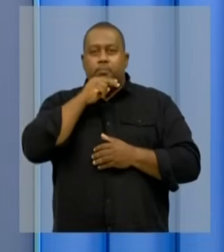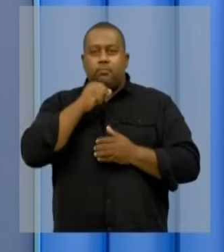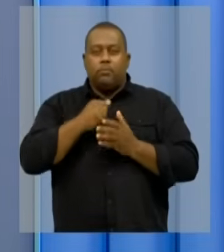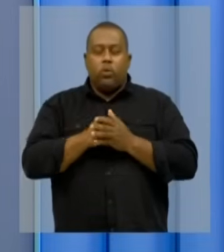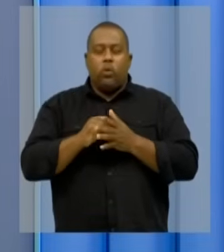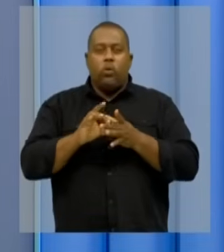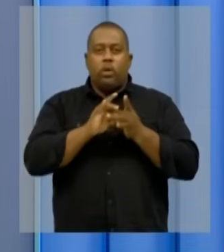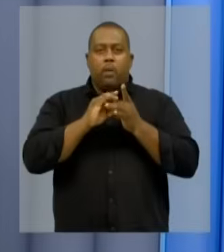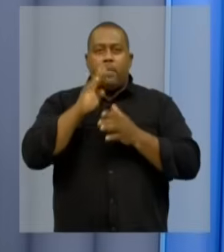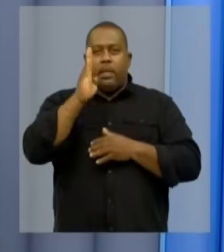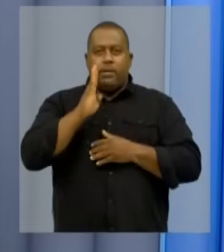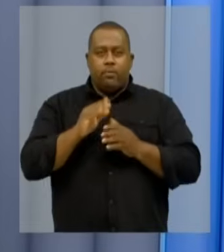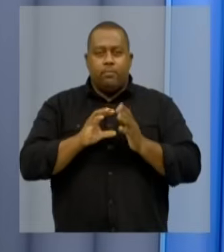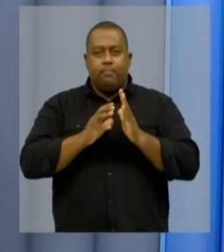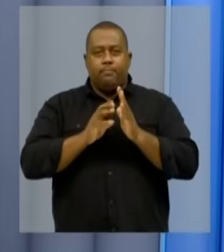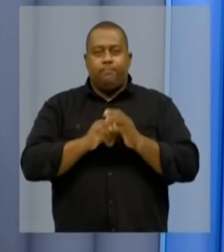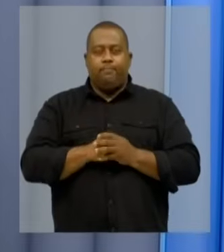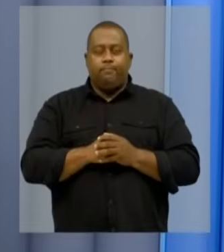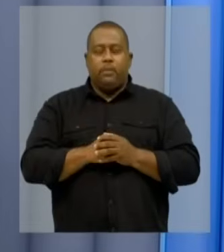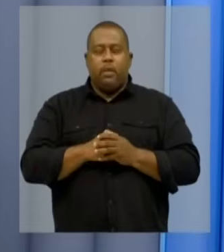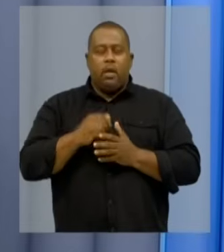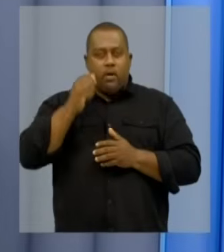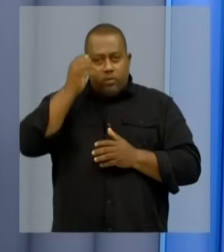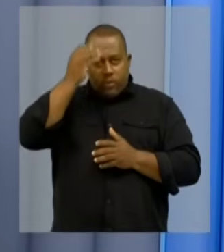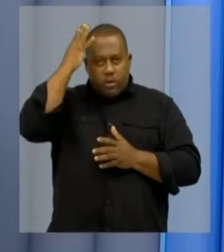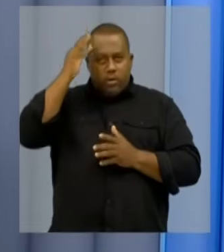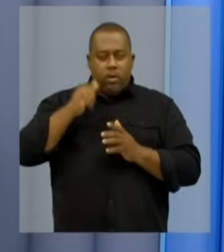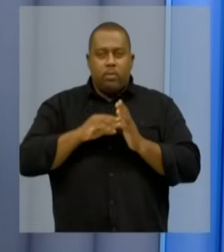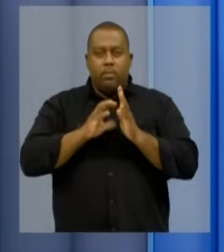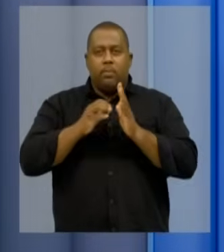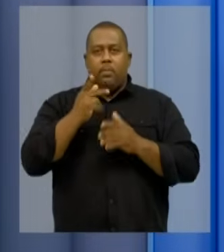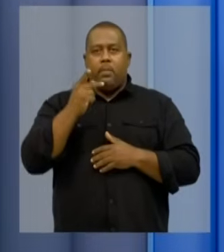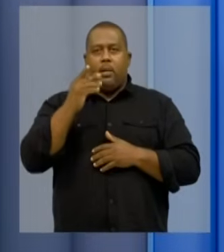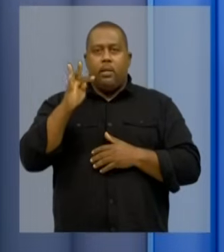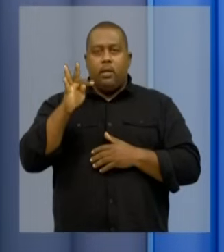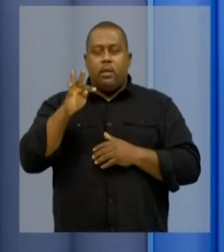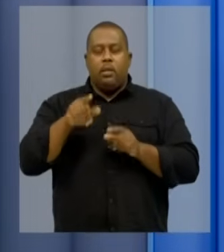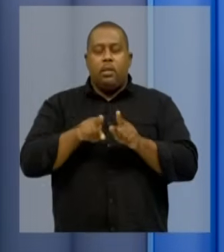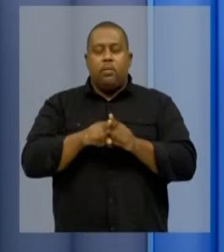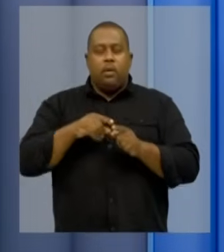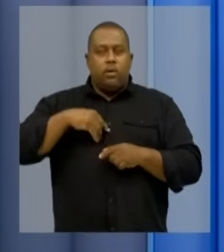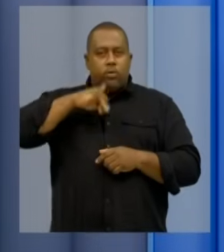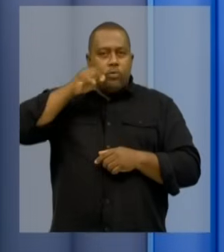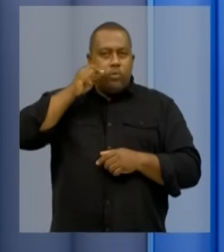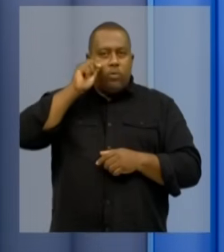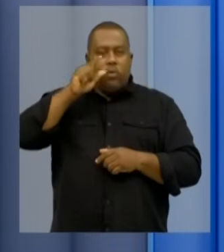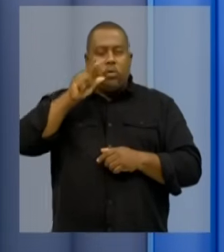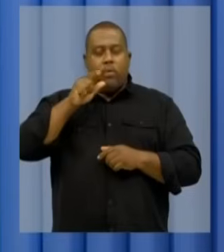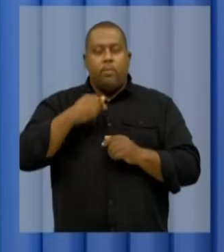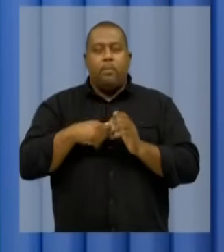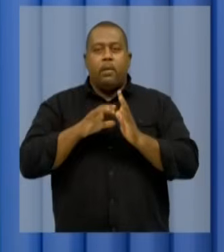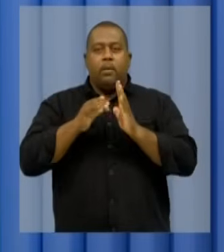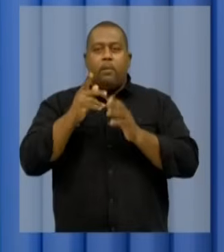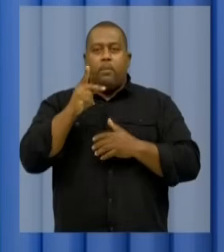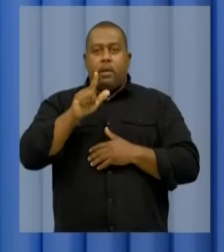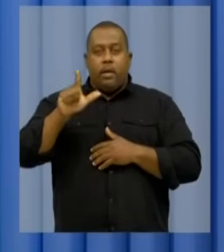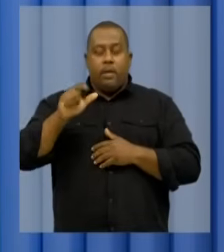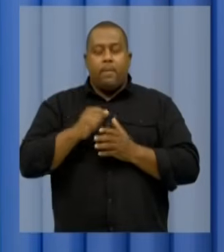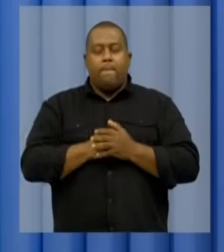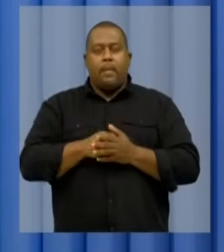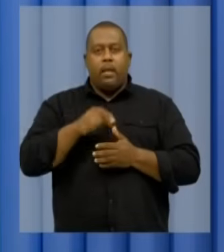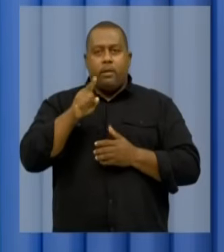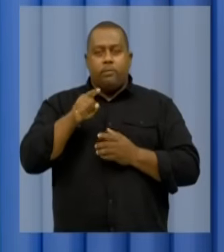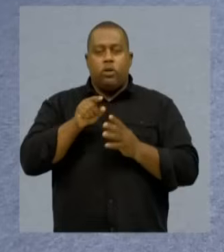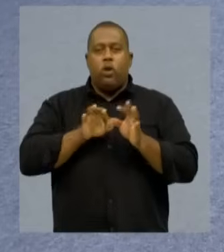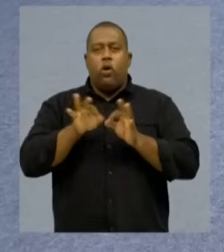União Brasil, Jerônimo, do PT, e João Roma, do PL. Esse